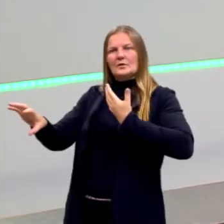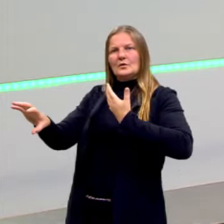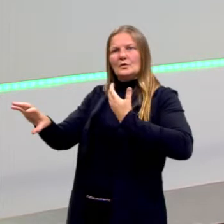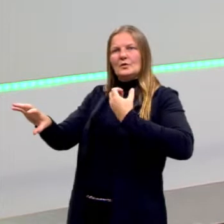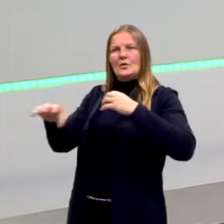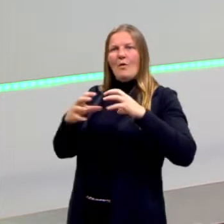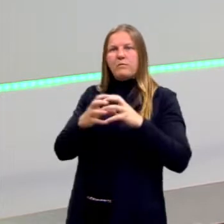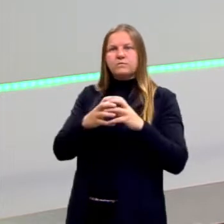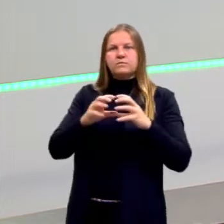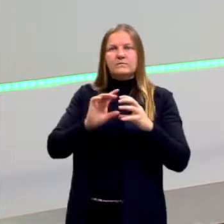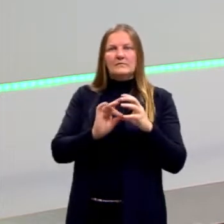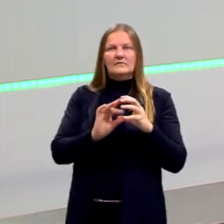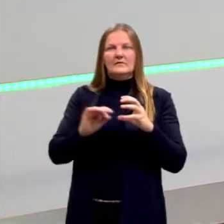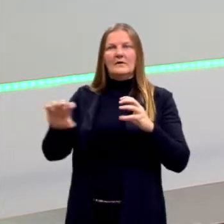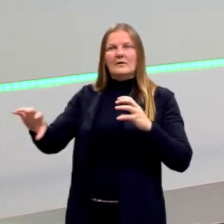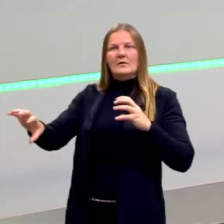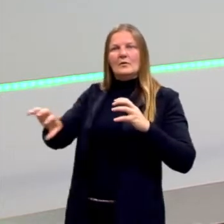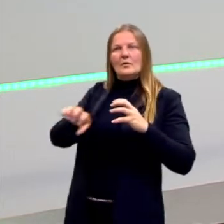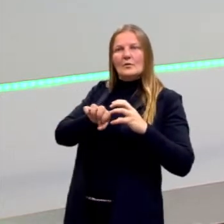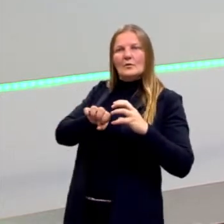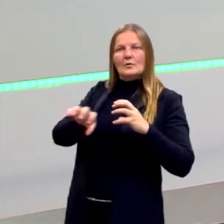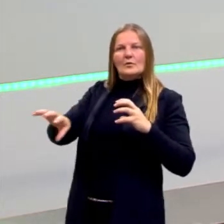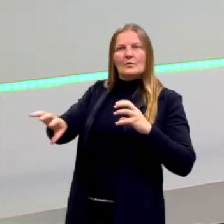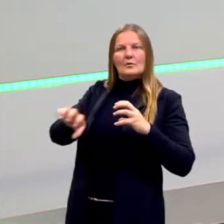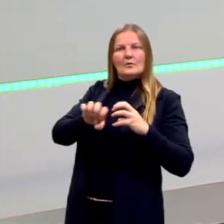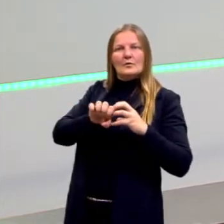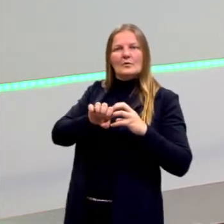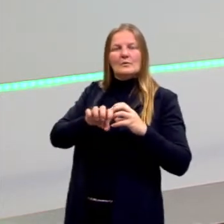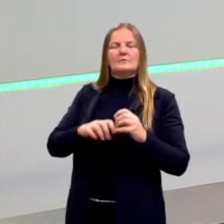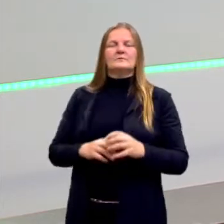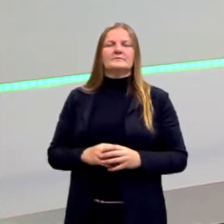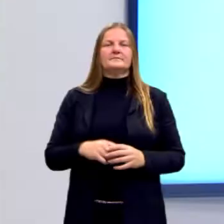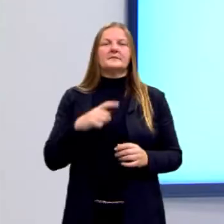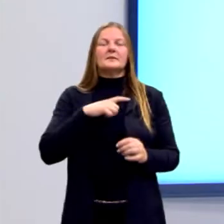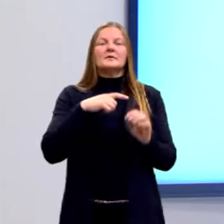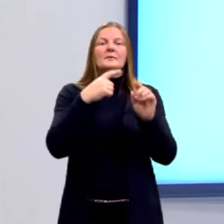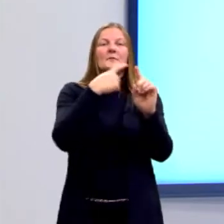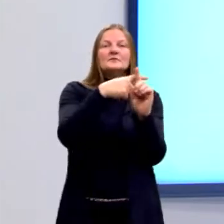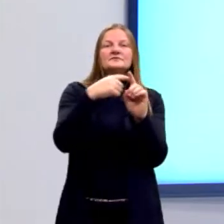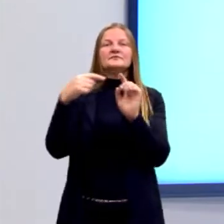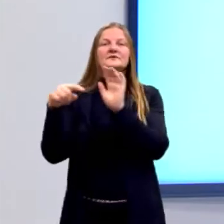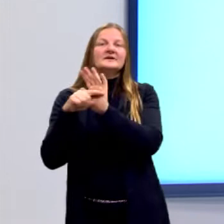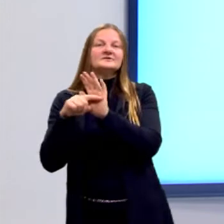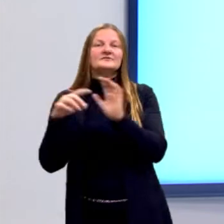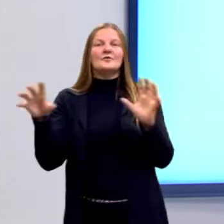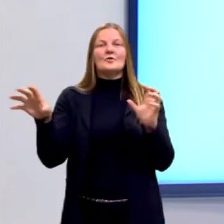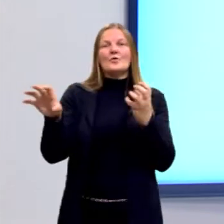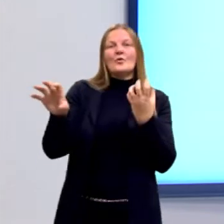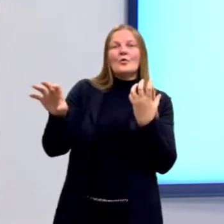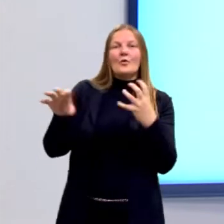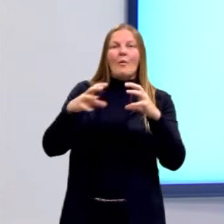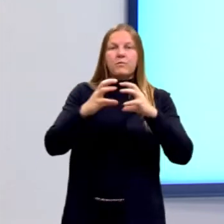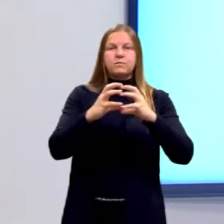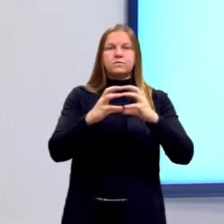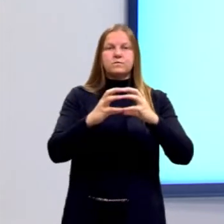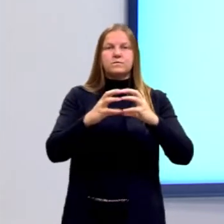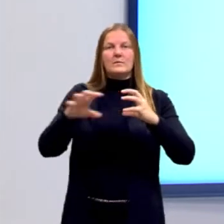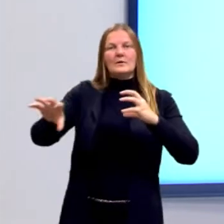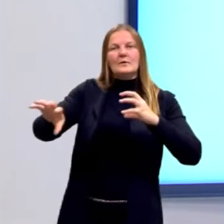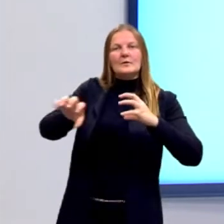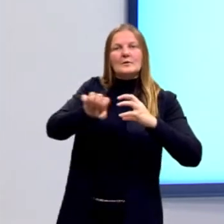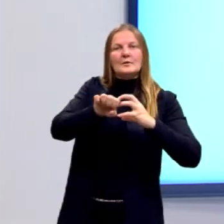a se movimentar para chegar né próxima da carga negativa então a gente diz né que nesse ponto aqui